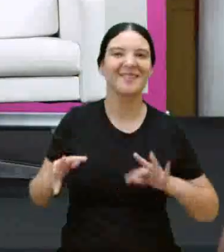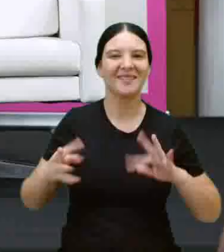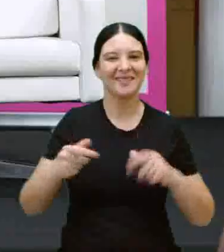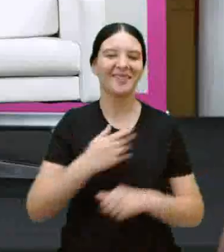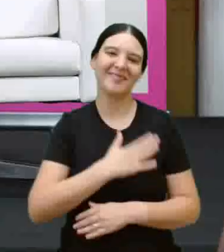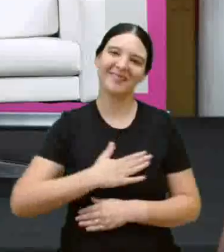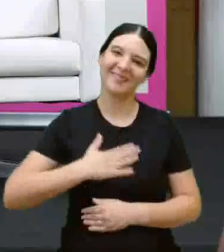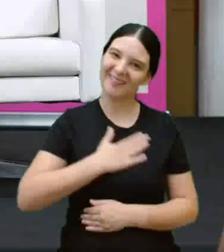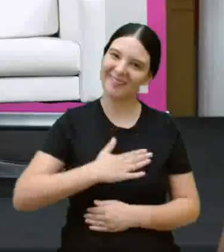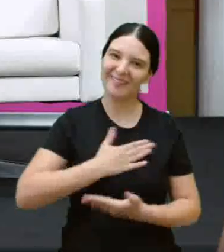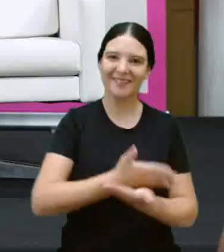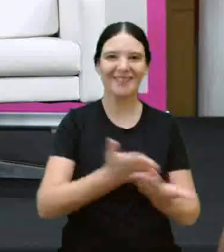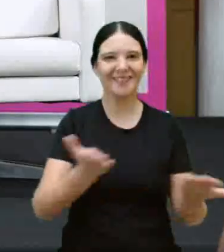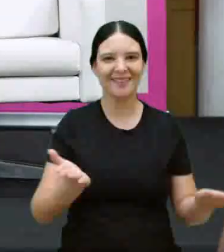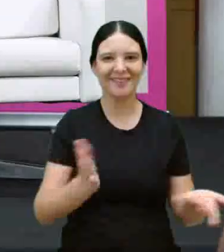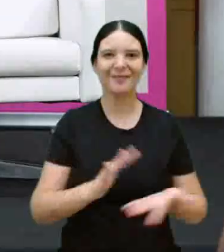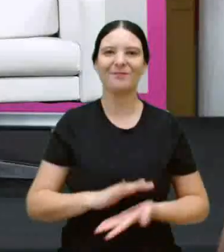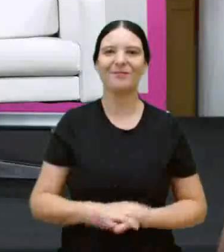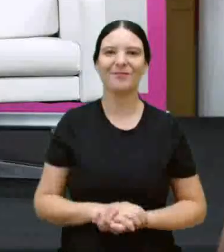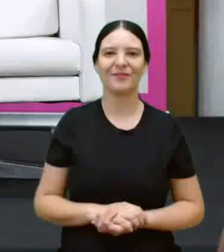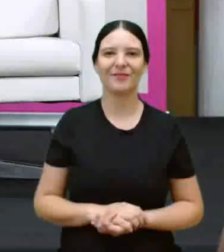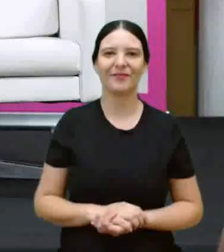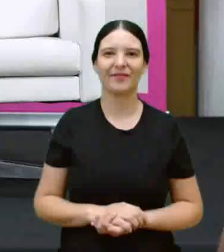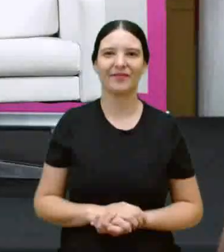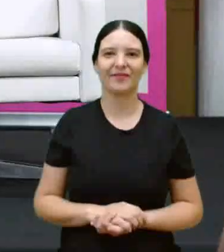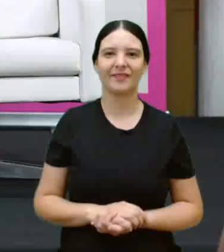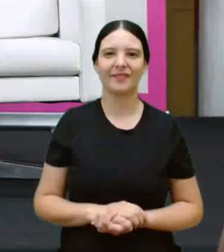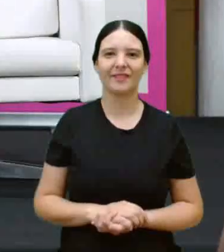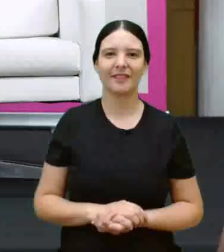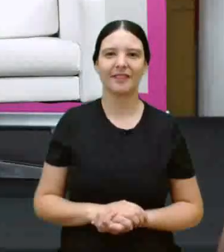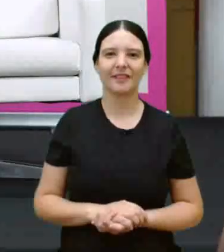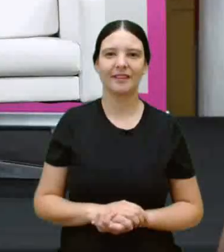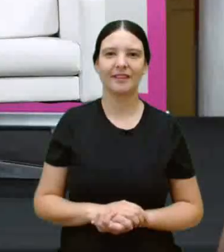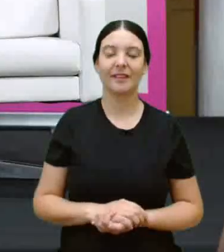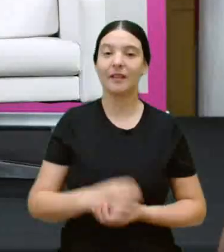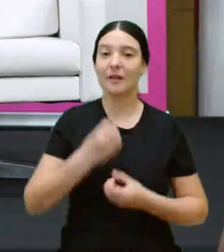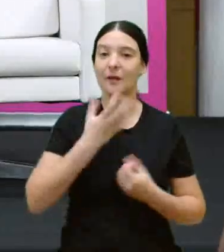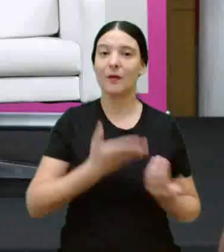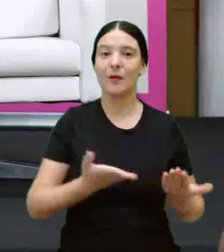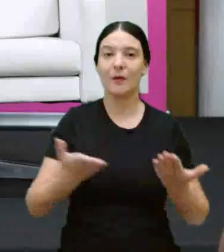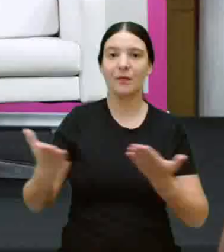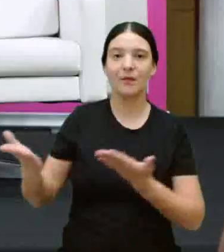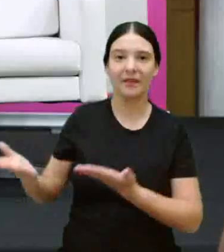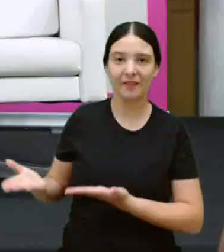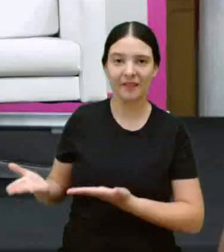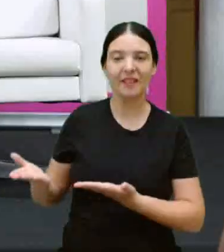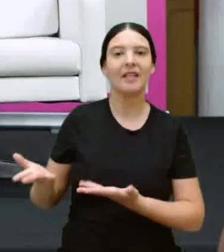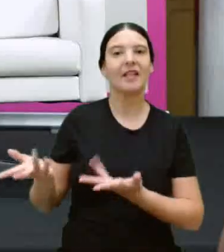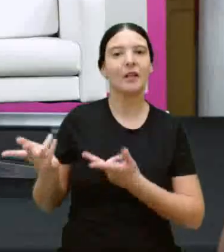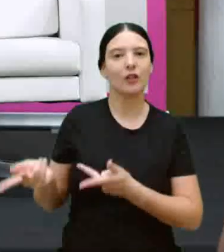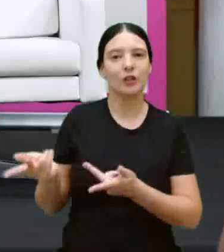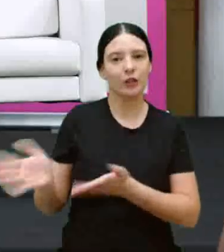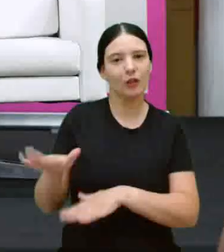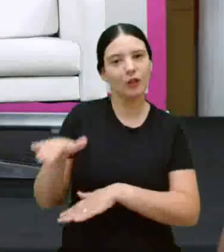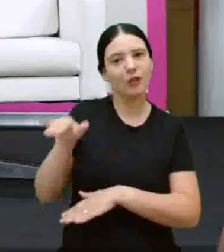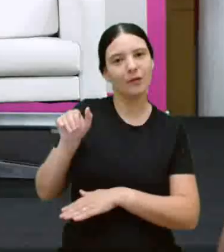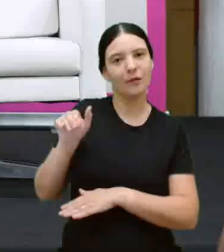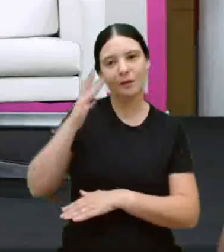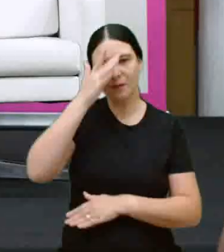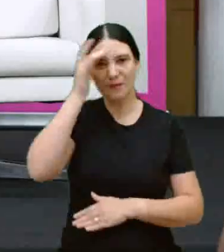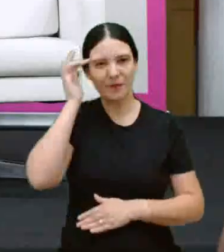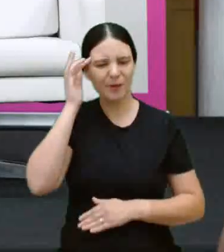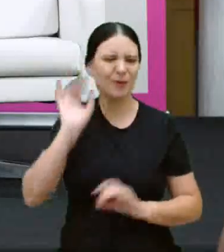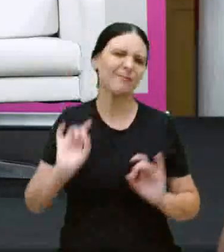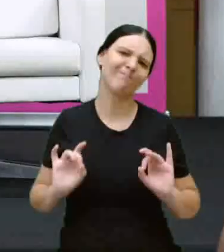aqui. Ela segura um celular e olha para ele. Queria convidar para compor comigo aqui esse palco hoje uma pessoa muito